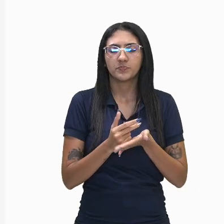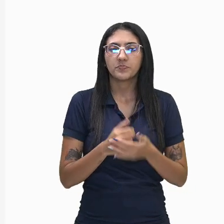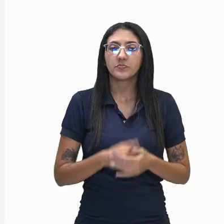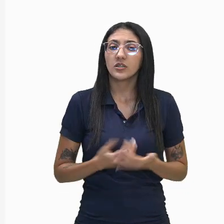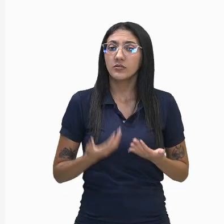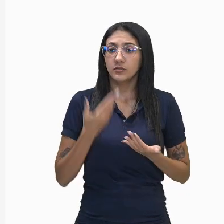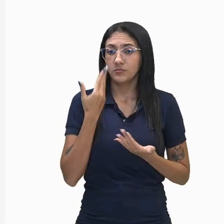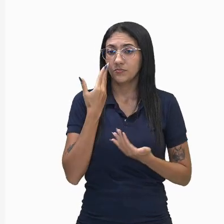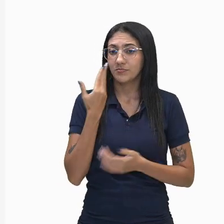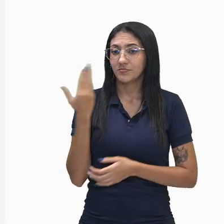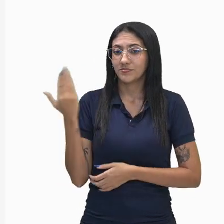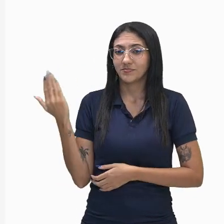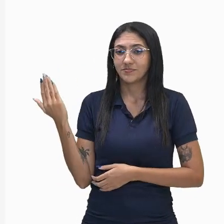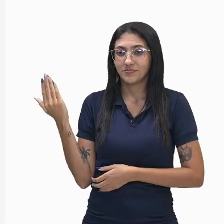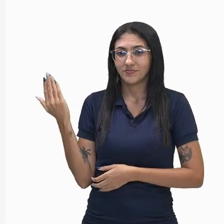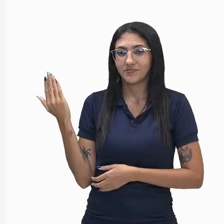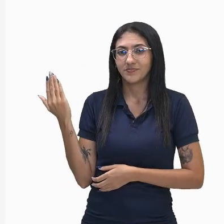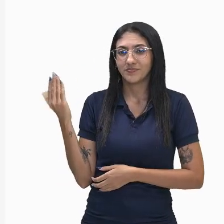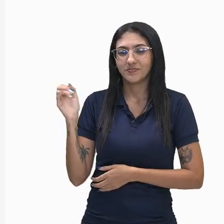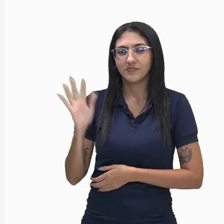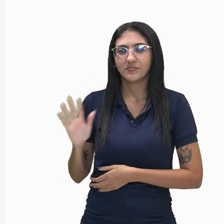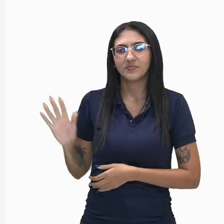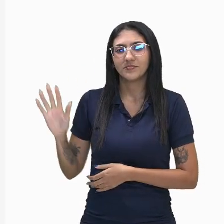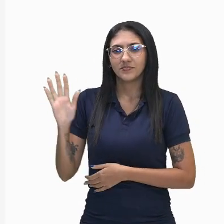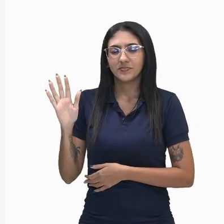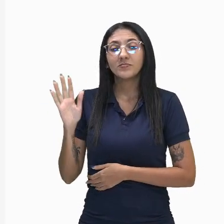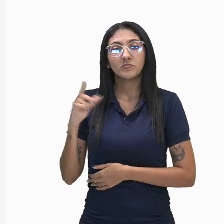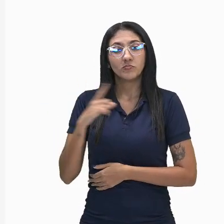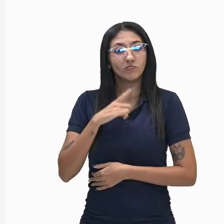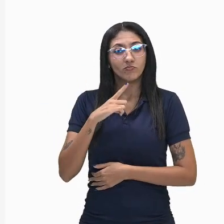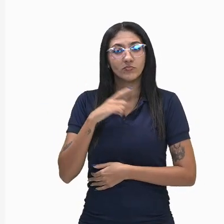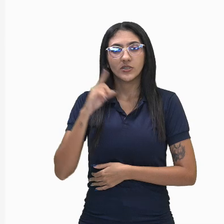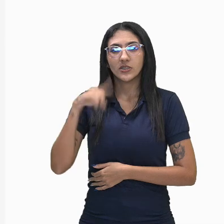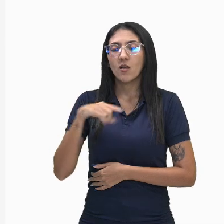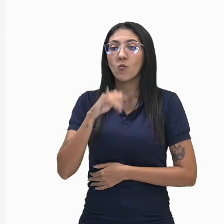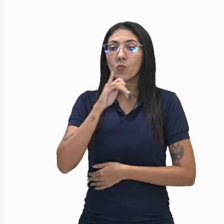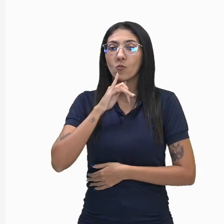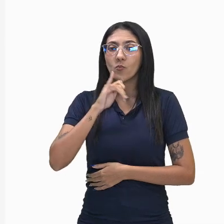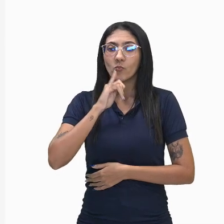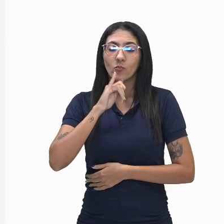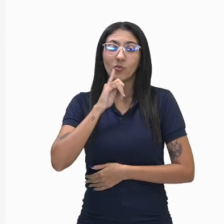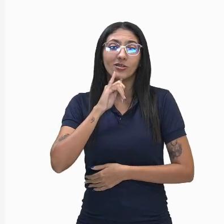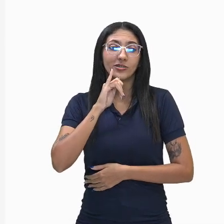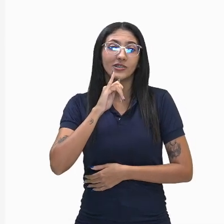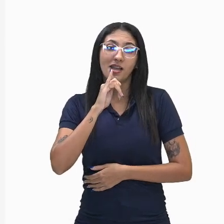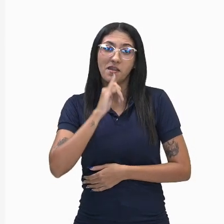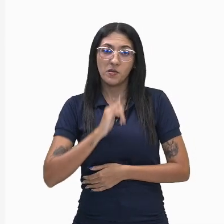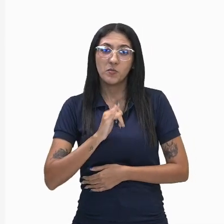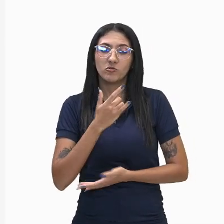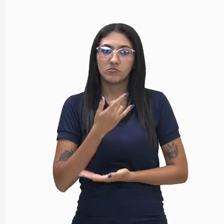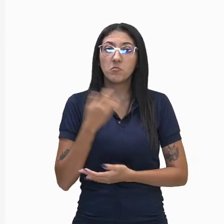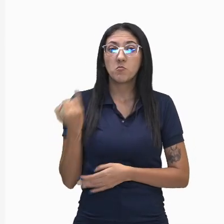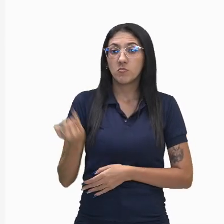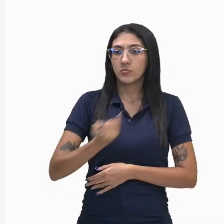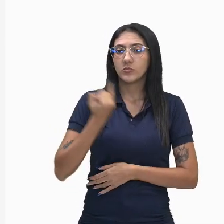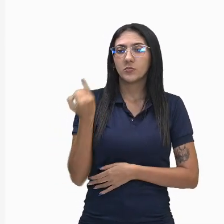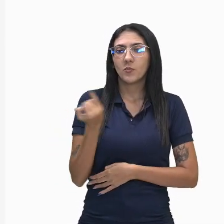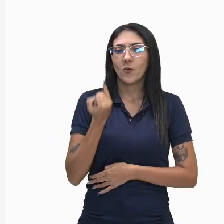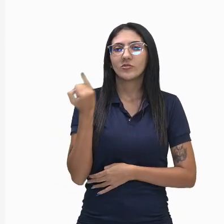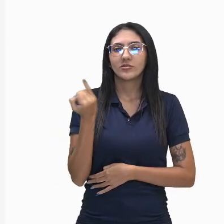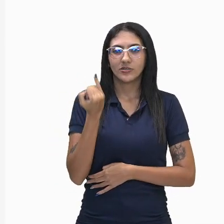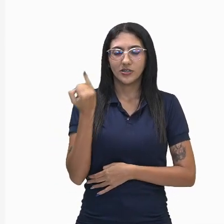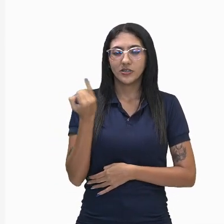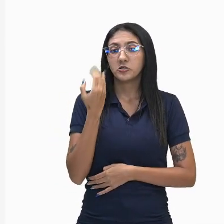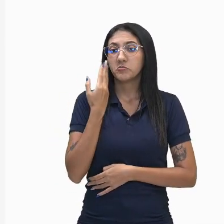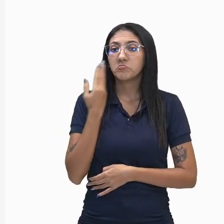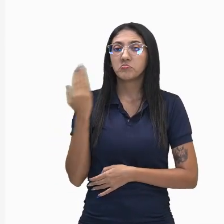nossa cartela, a gente tem um exemplo, né, muito importante, que é